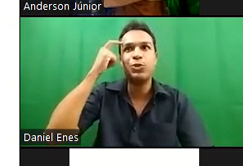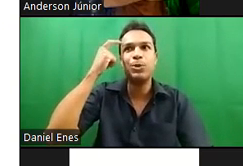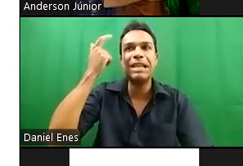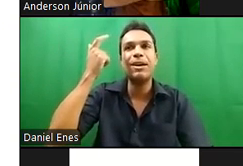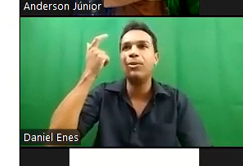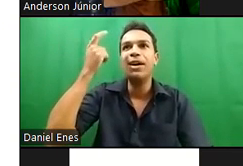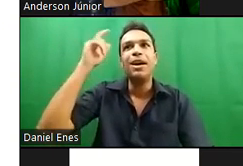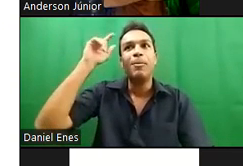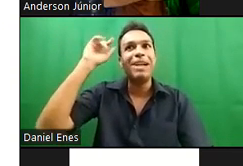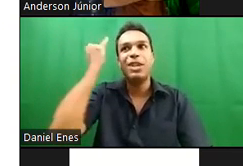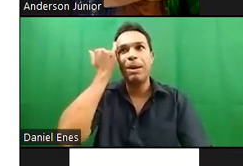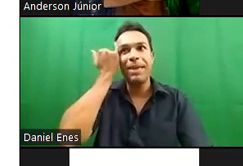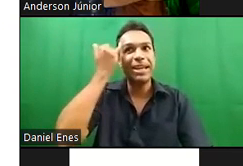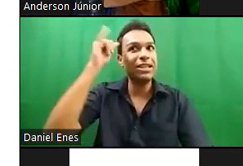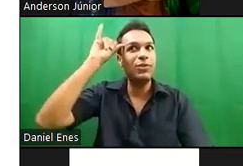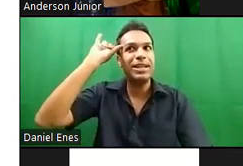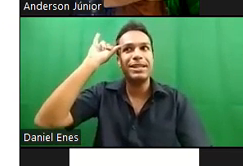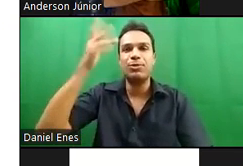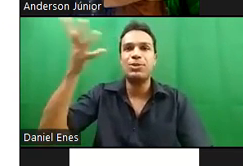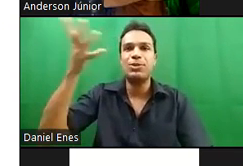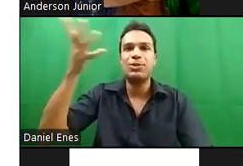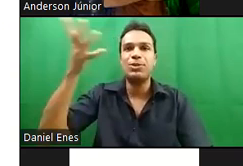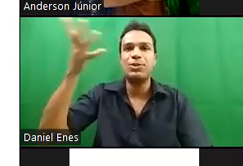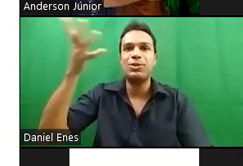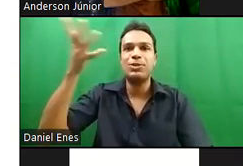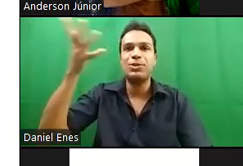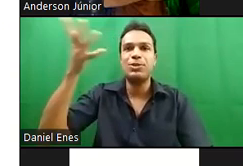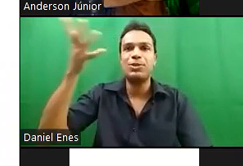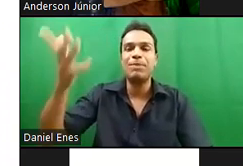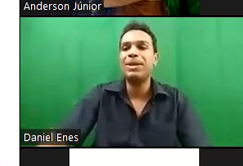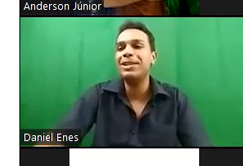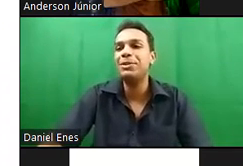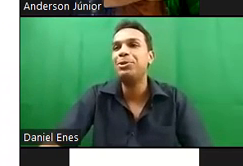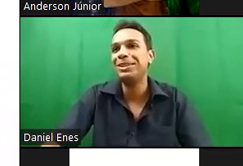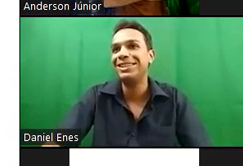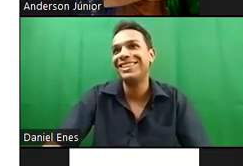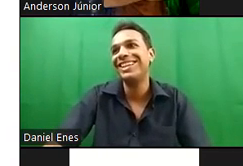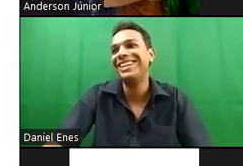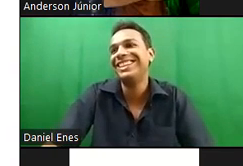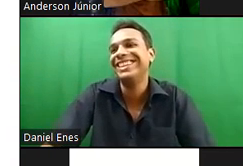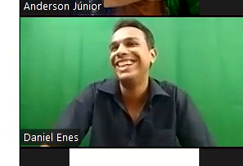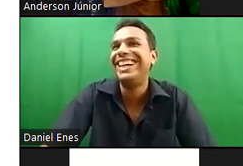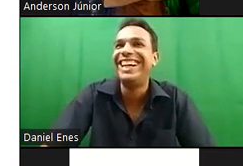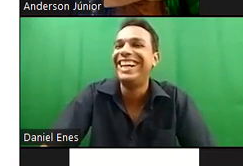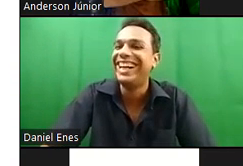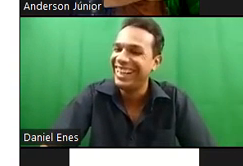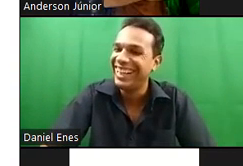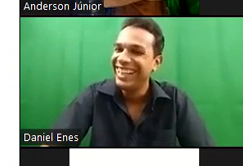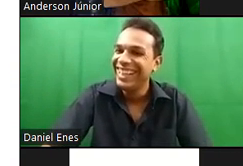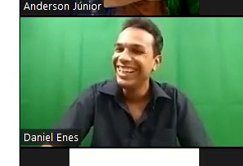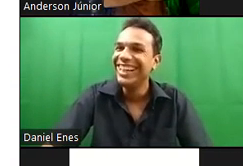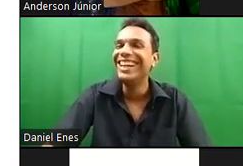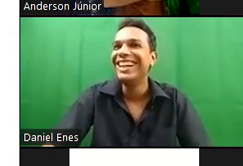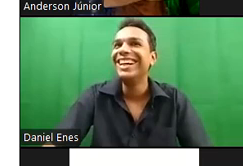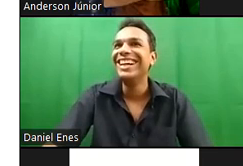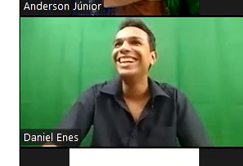de articulação. Mas tem uma pequena diferença, chamando o cara de boi, né? Oh, mas